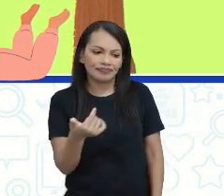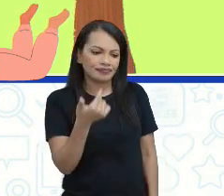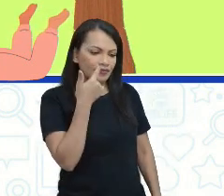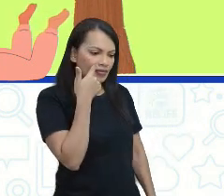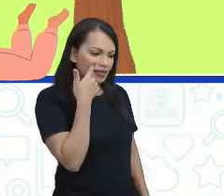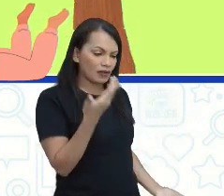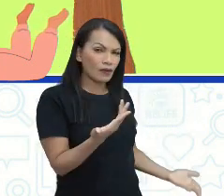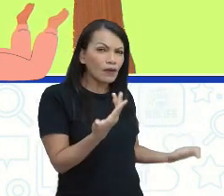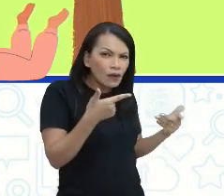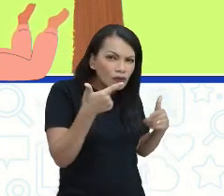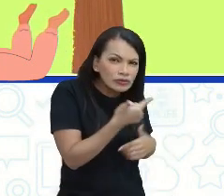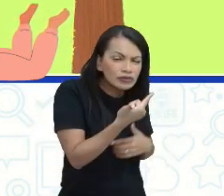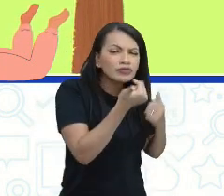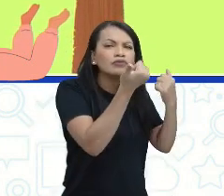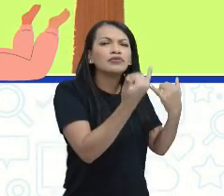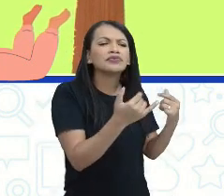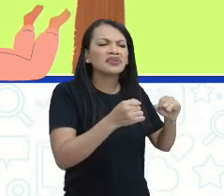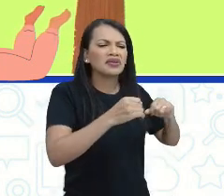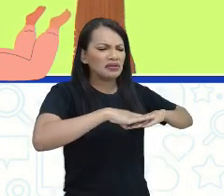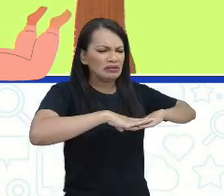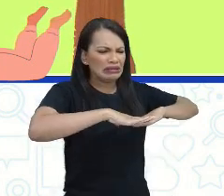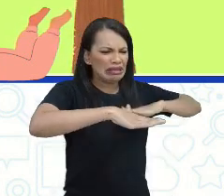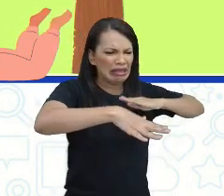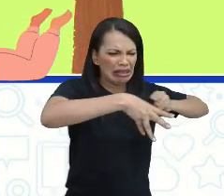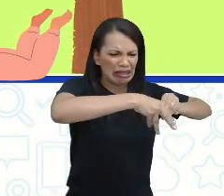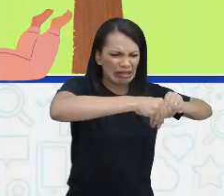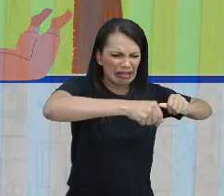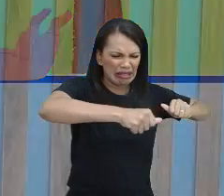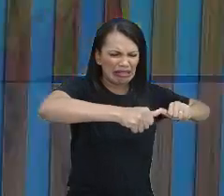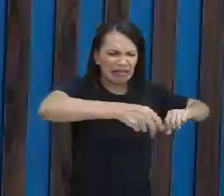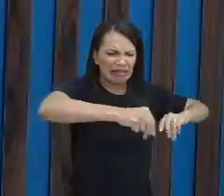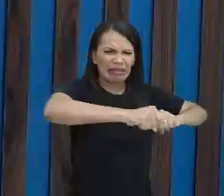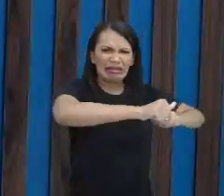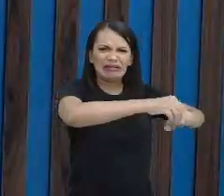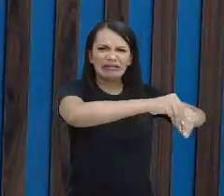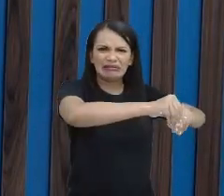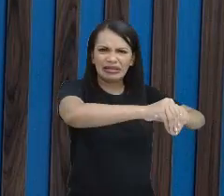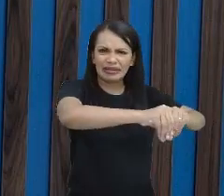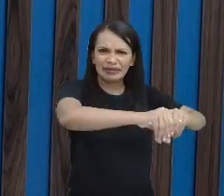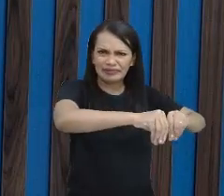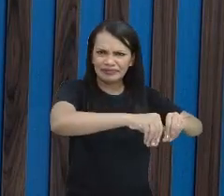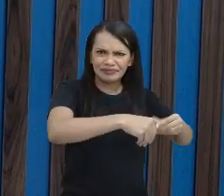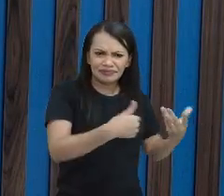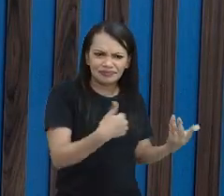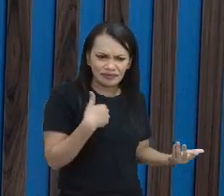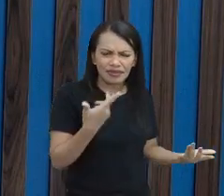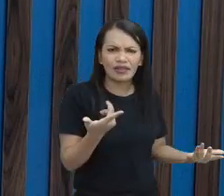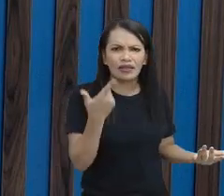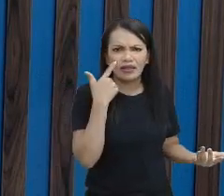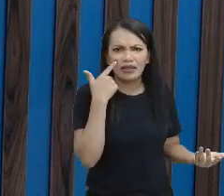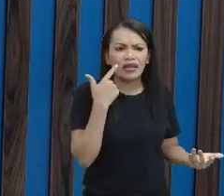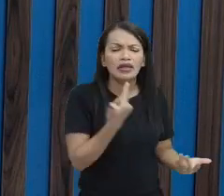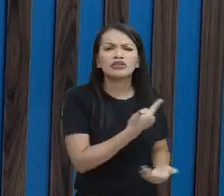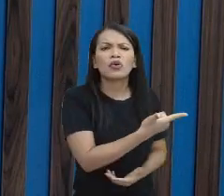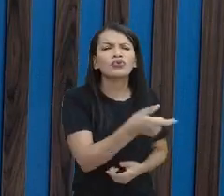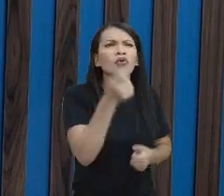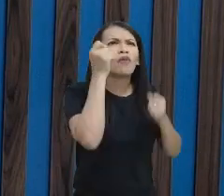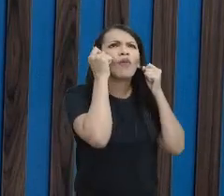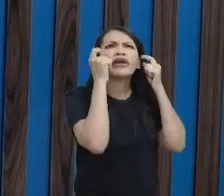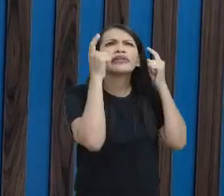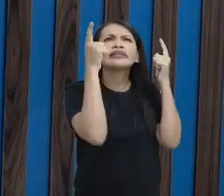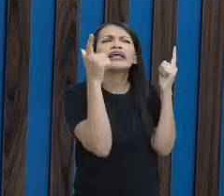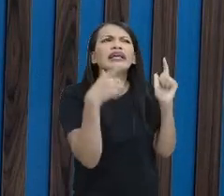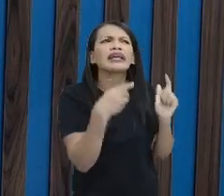de terra, algo muito mais realista, né, algo muito mais próximo da vida, ele rompe com essa